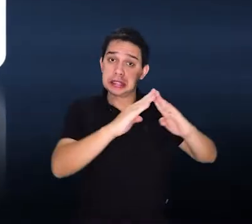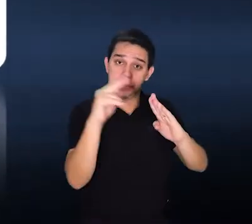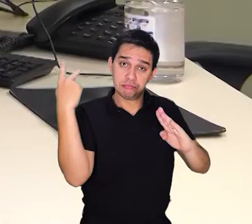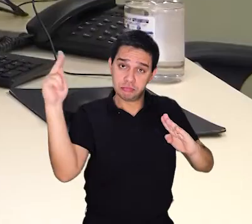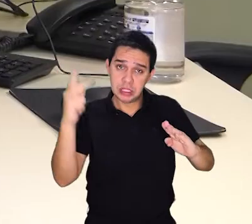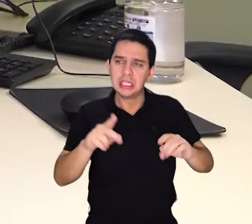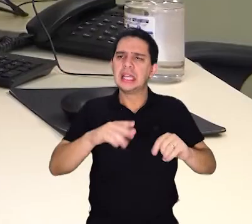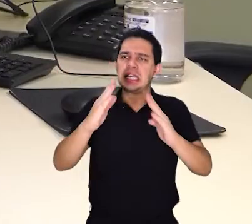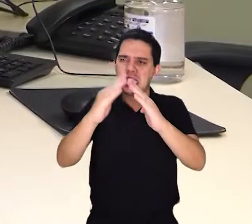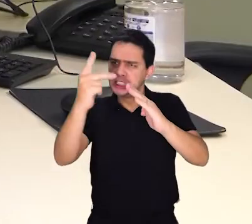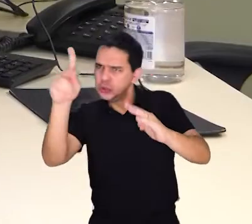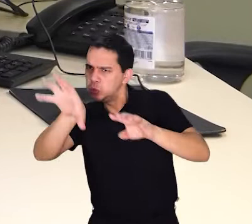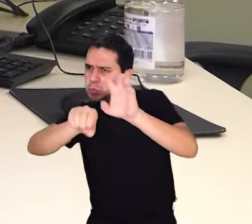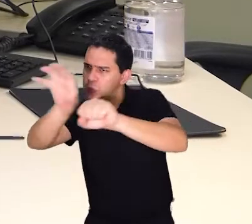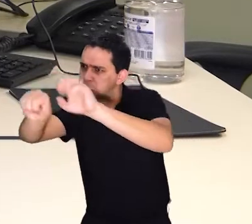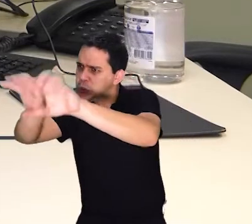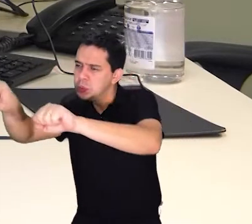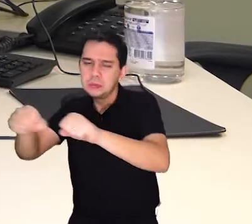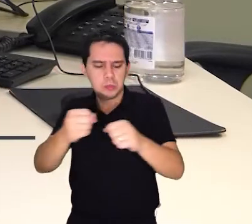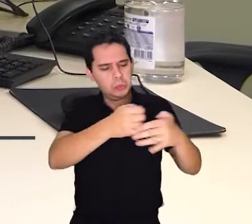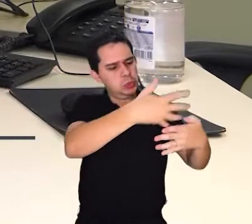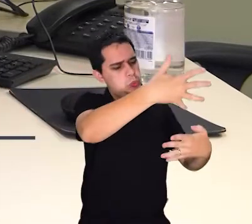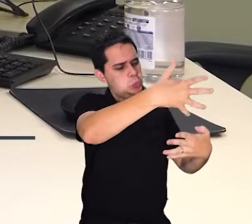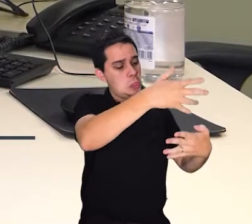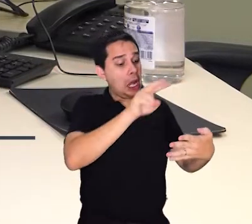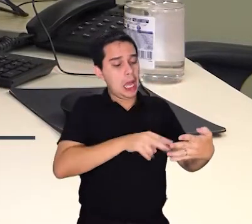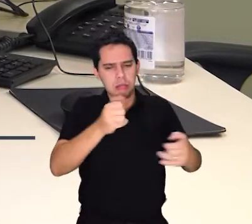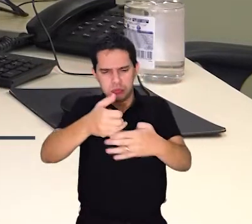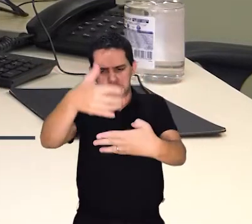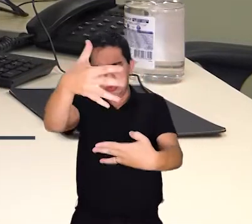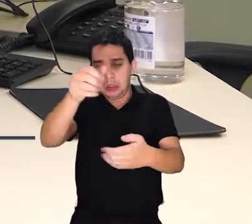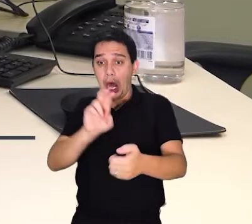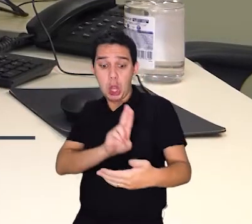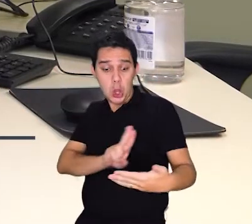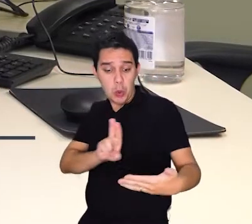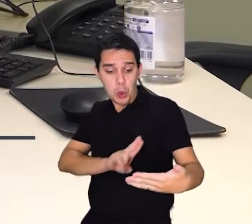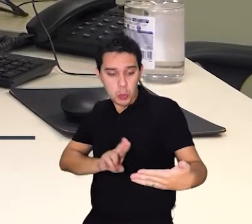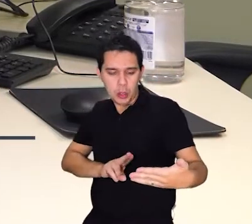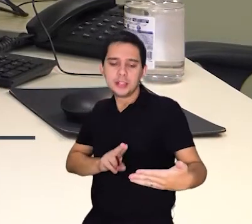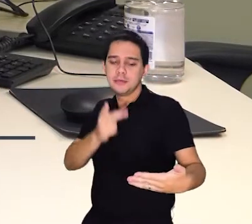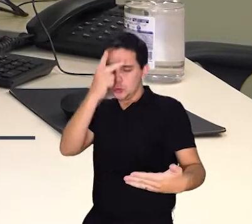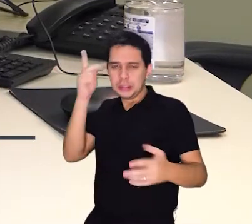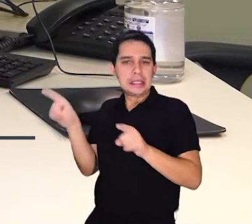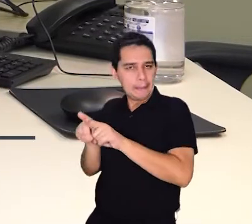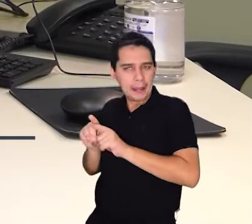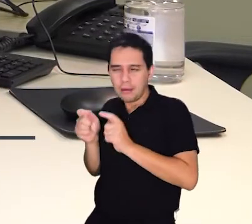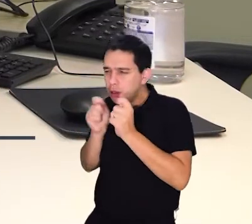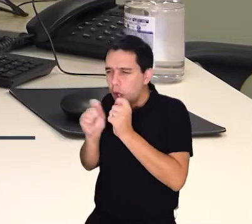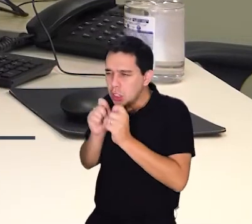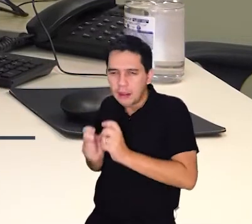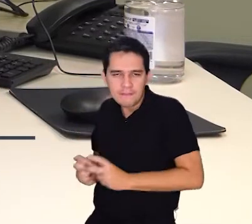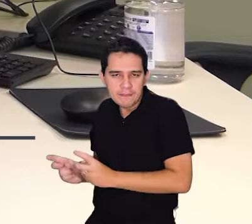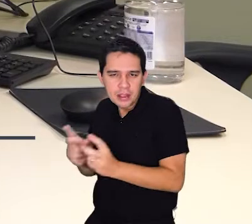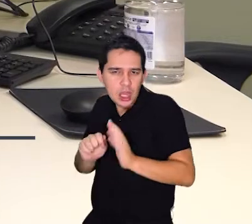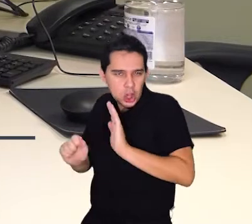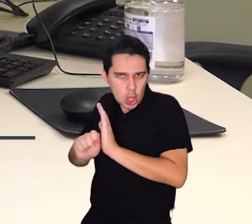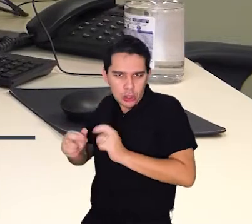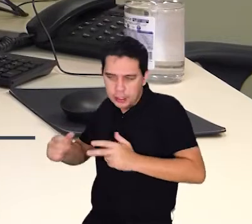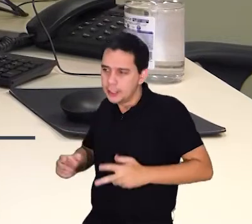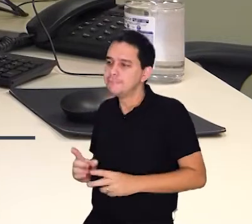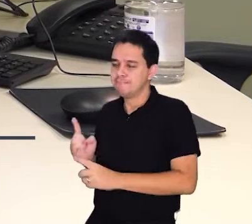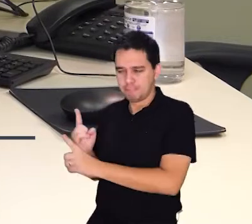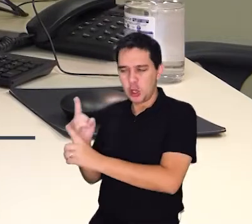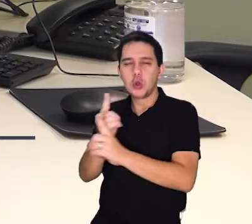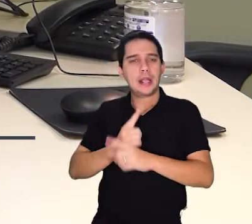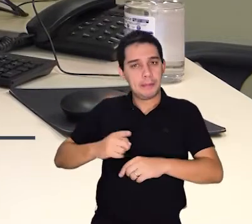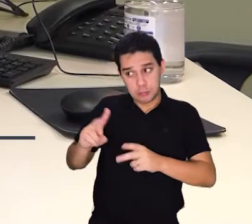que sejam identificados novos integrantes dessa associação, inclusive distribuidores dessa droga, e